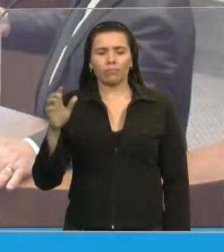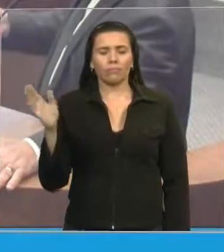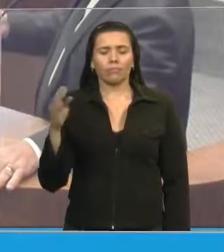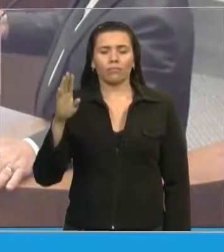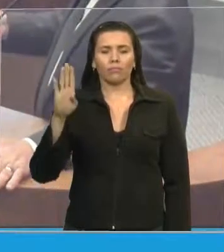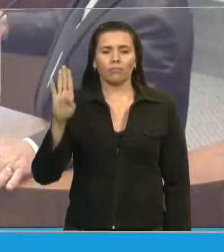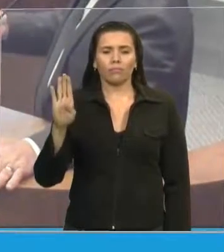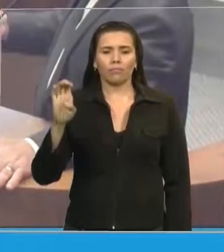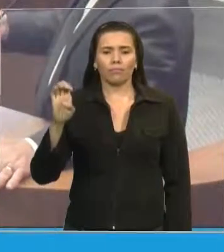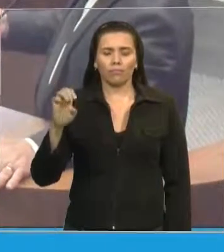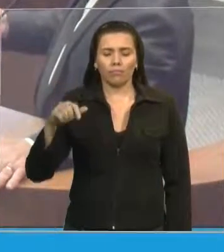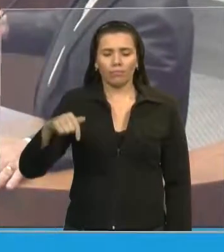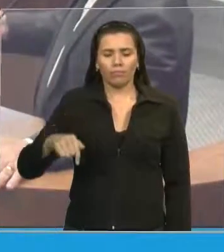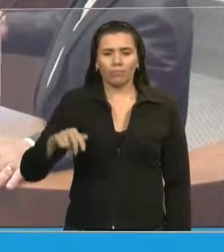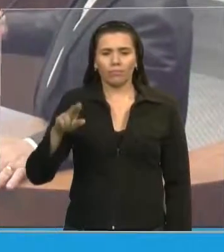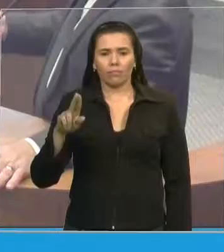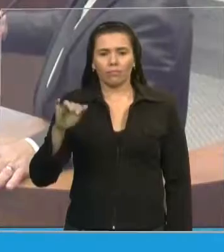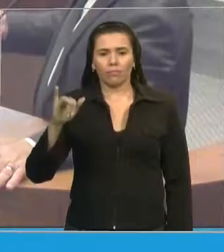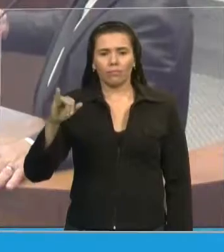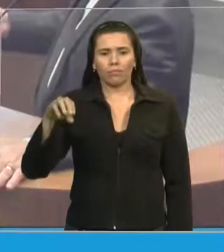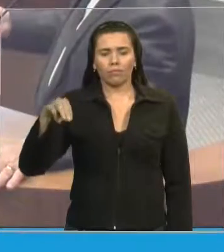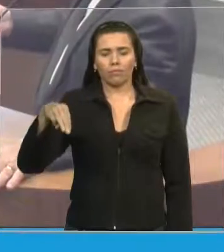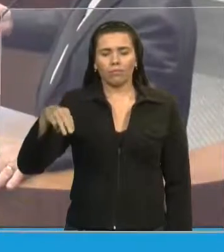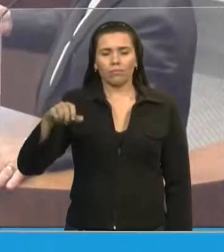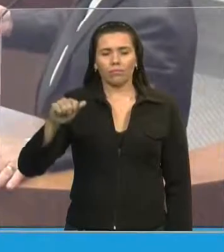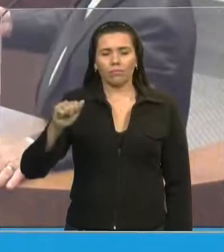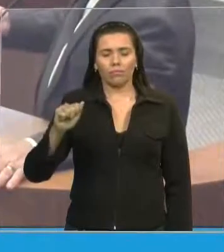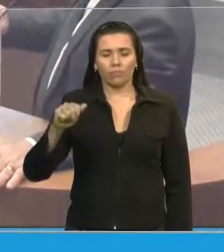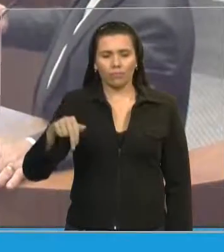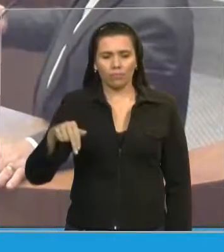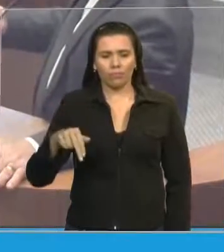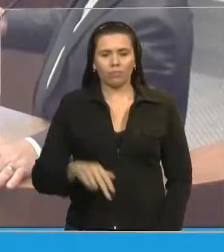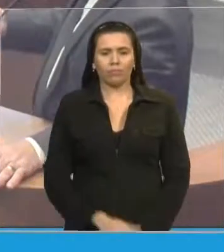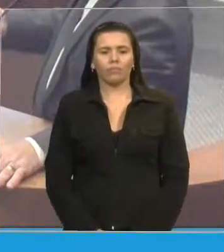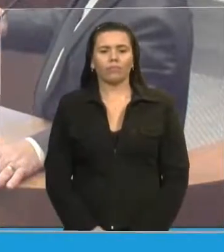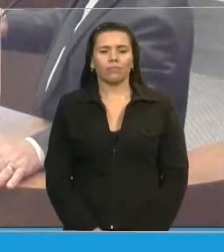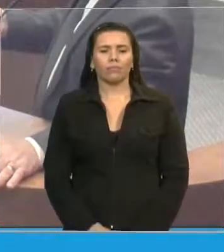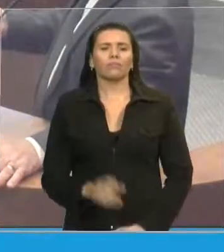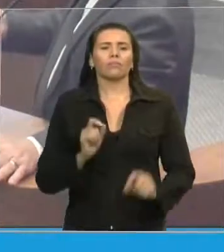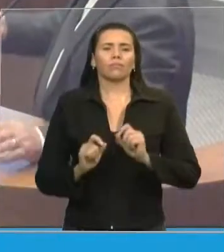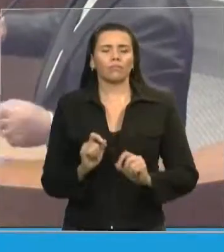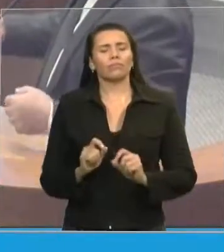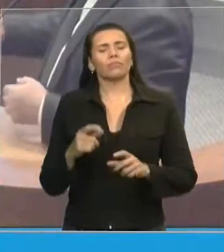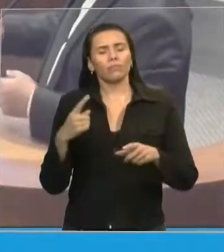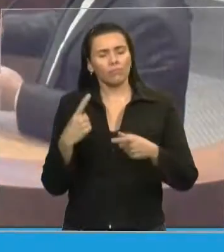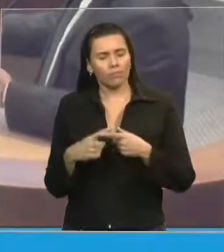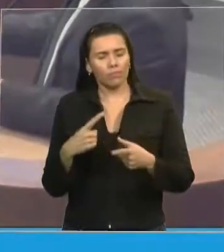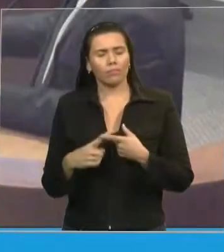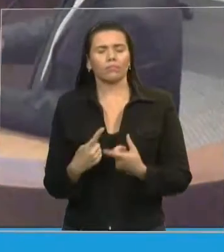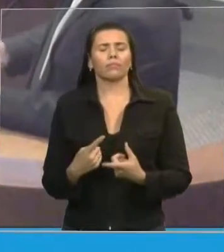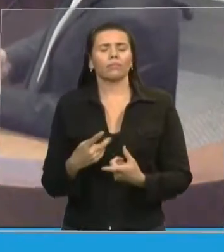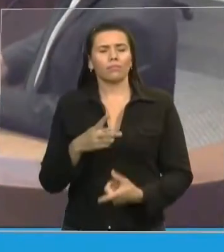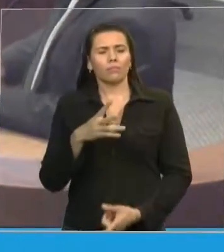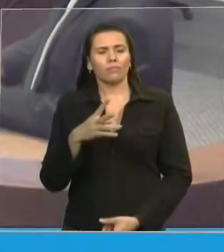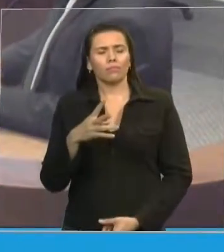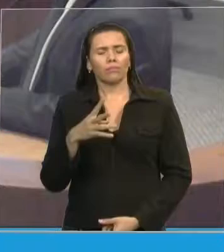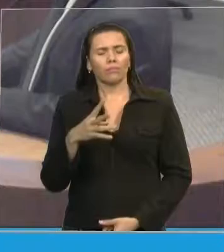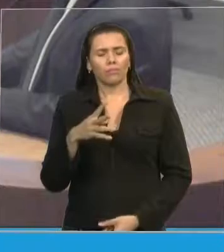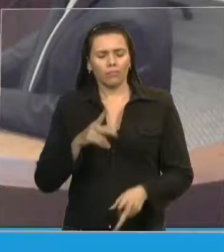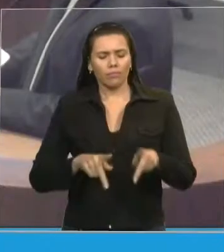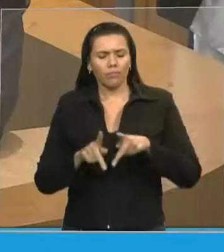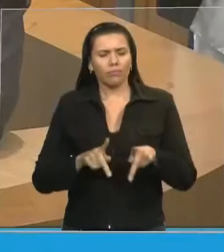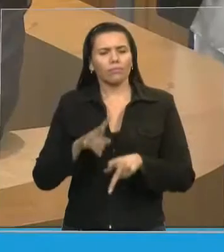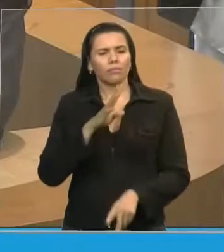Soares Figueiredo, é o reconhecimento do povo do Maranhão à sua contribuição